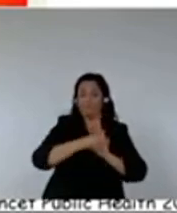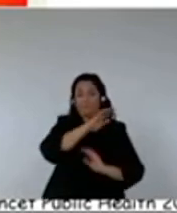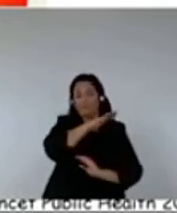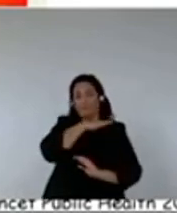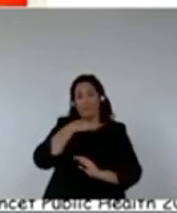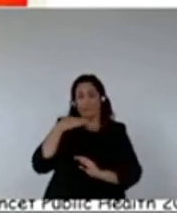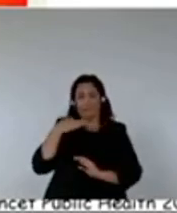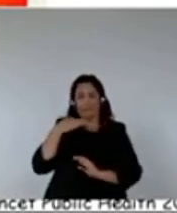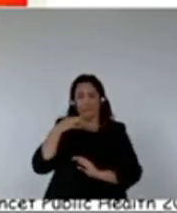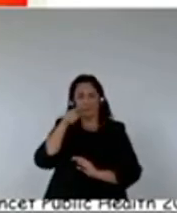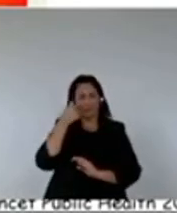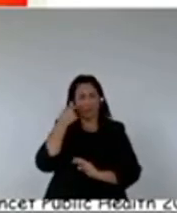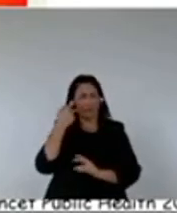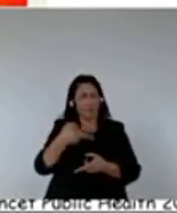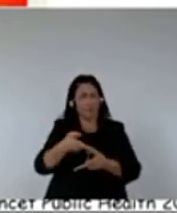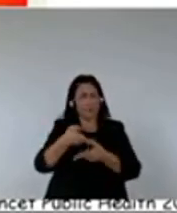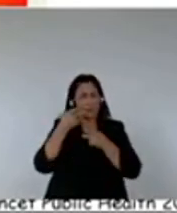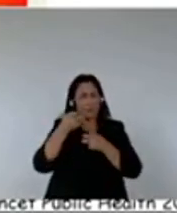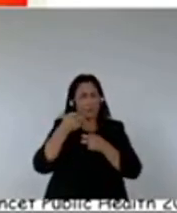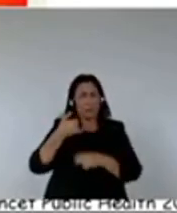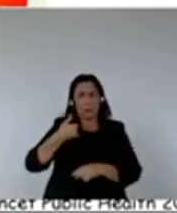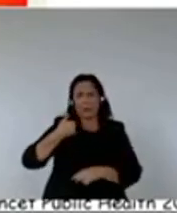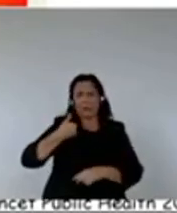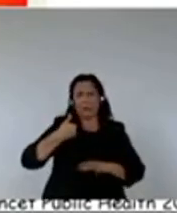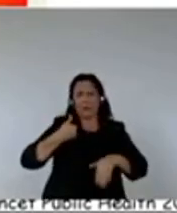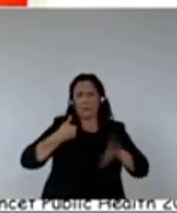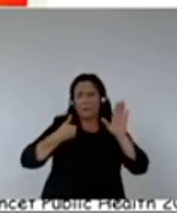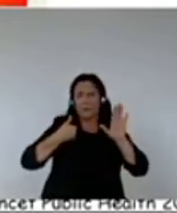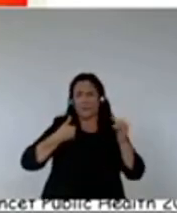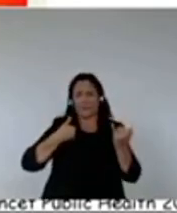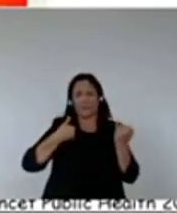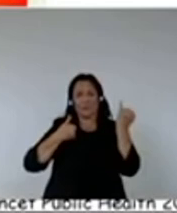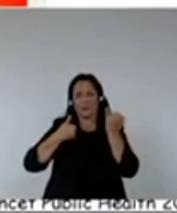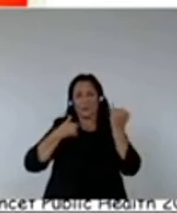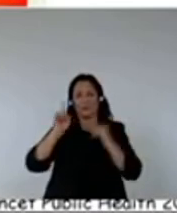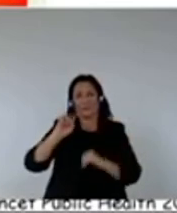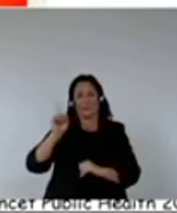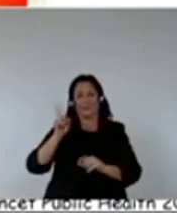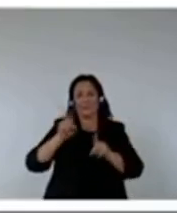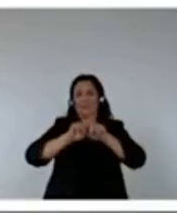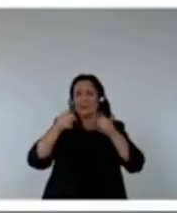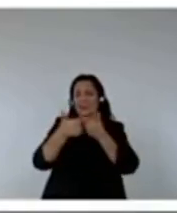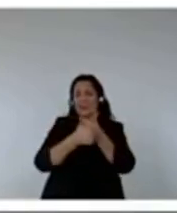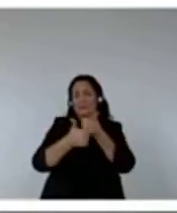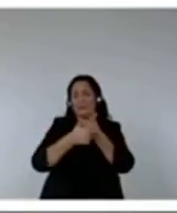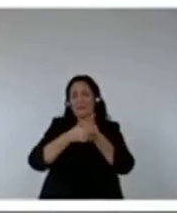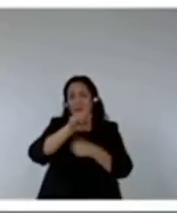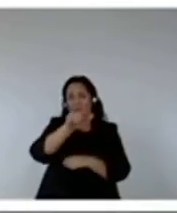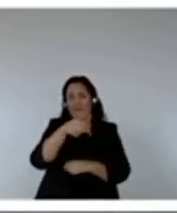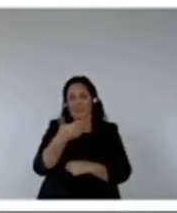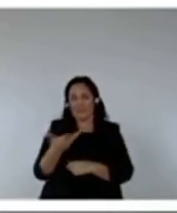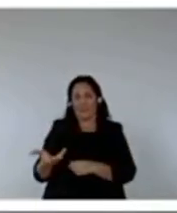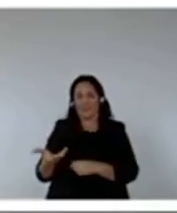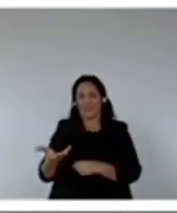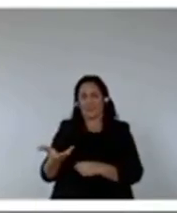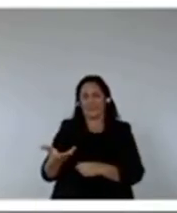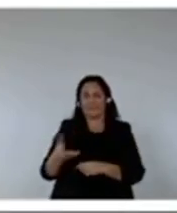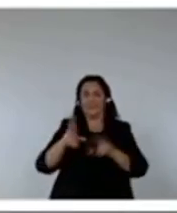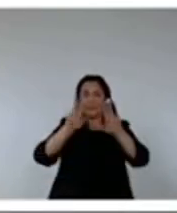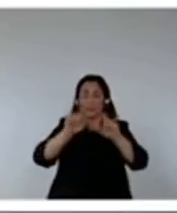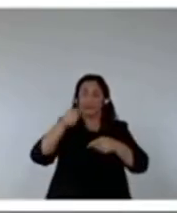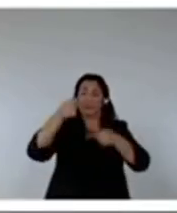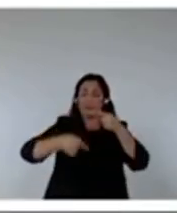Então, vocês vejam que não só a idade faz diferença, mas sim a funcionalidade. E essa é uma grande questão. E